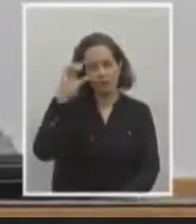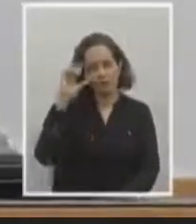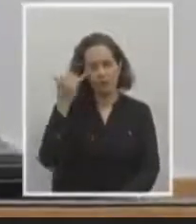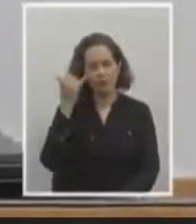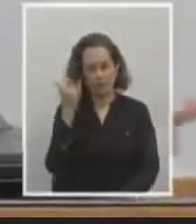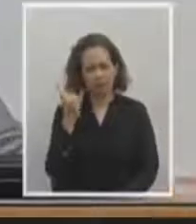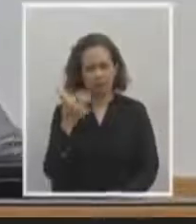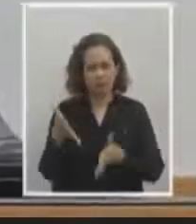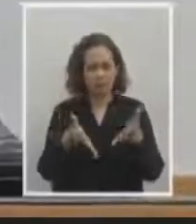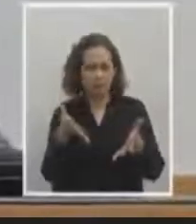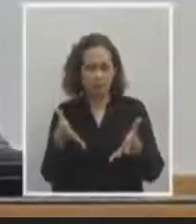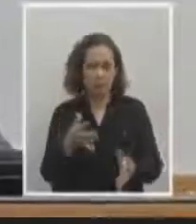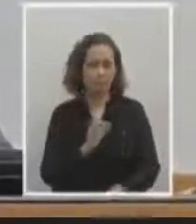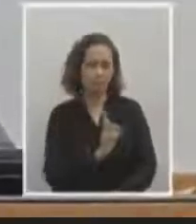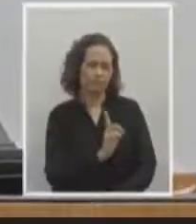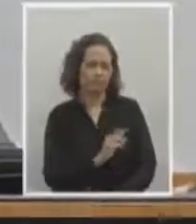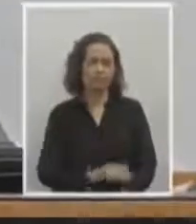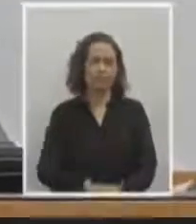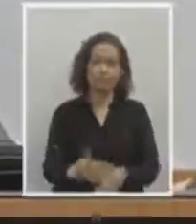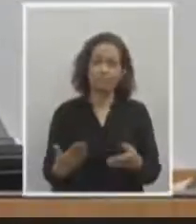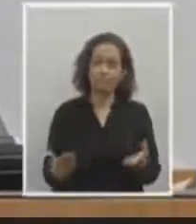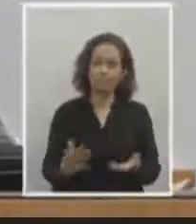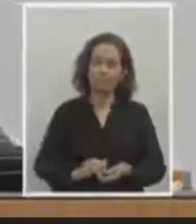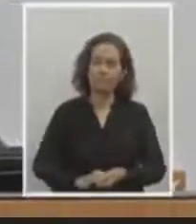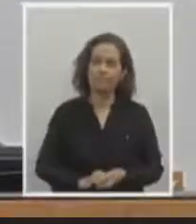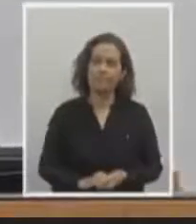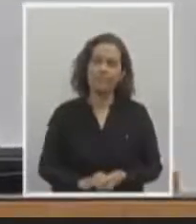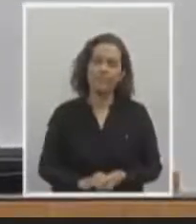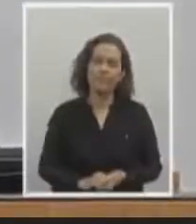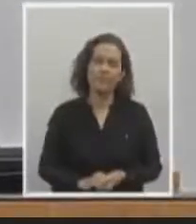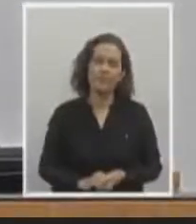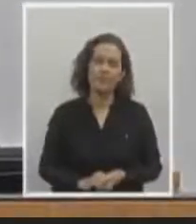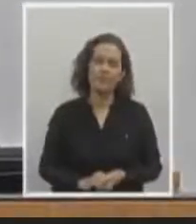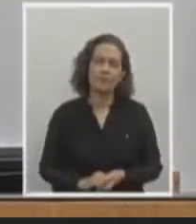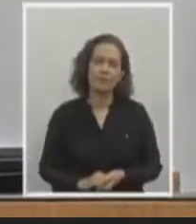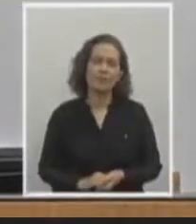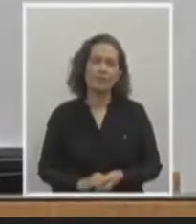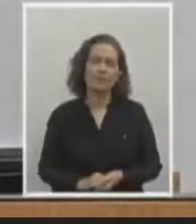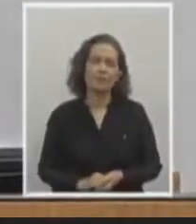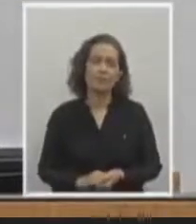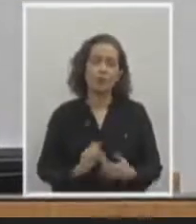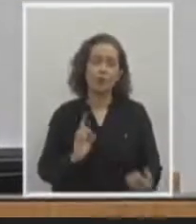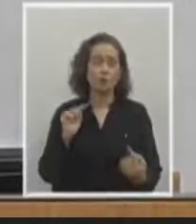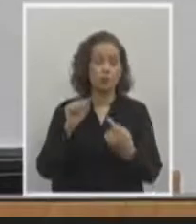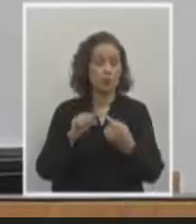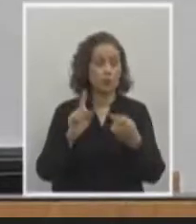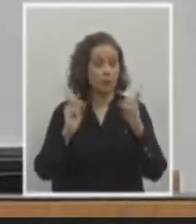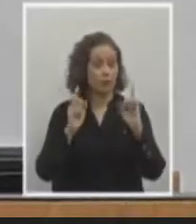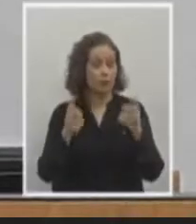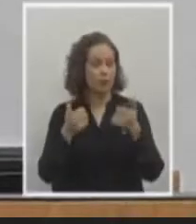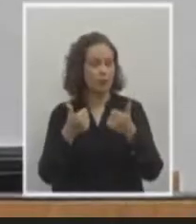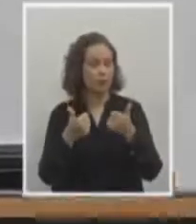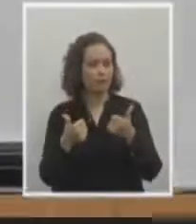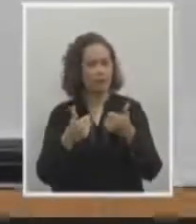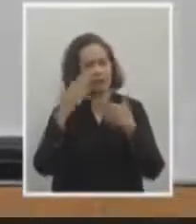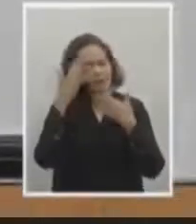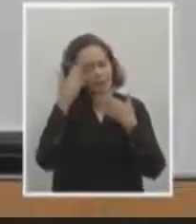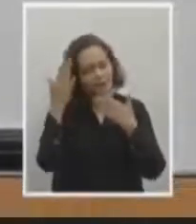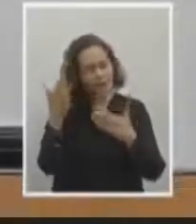senhor. Bem, cumprida a finalidade da reunião, a presidência agradece a presença